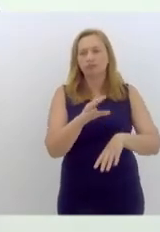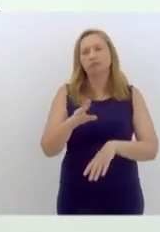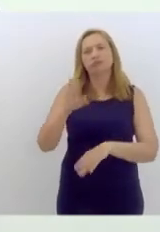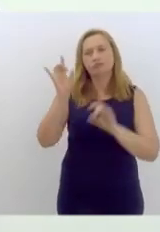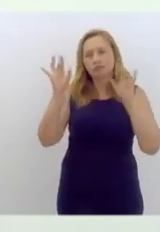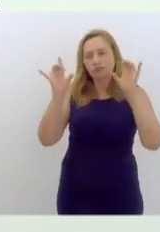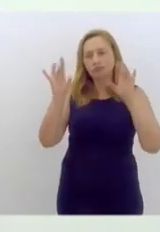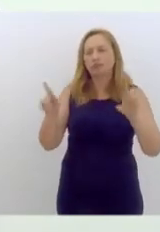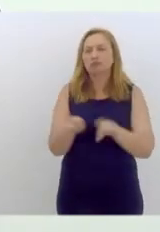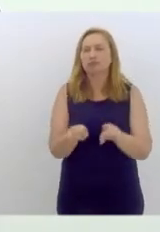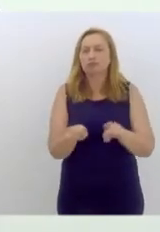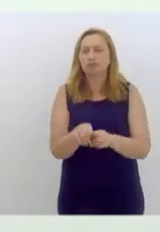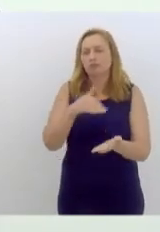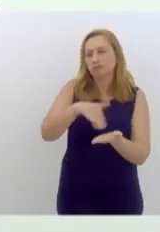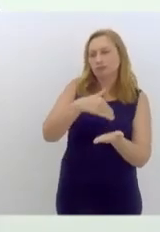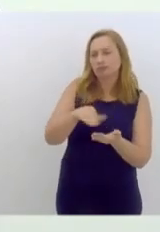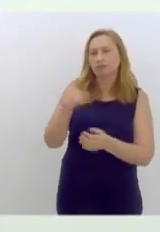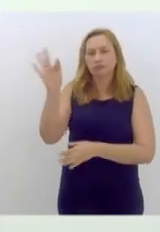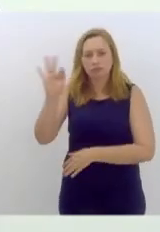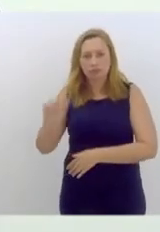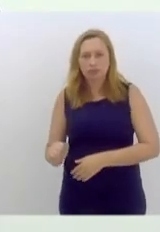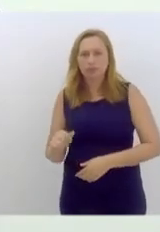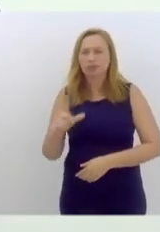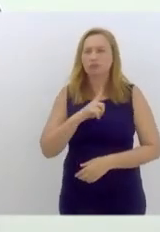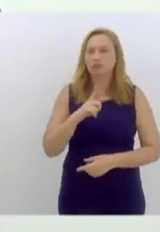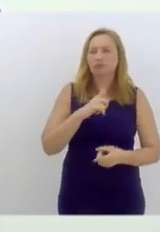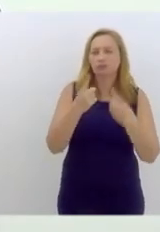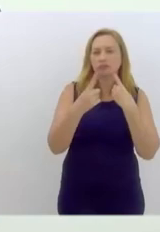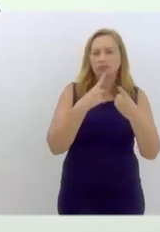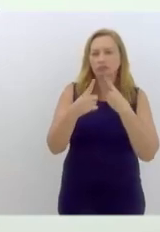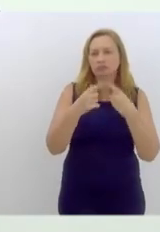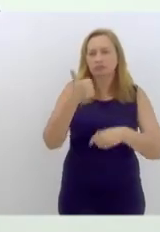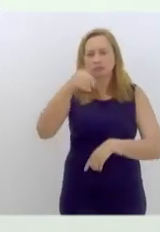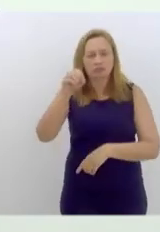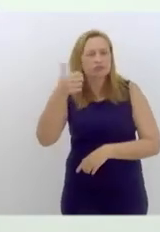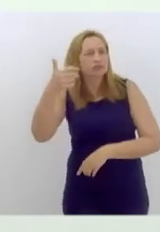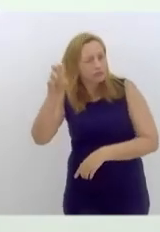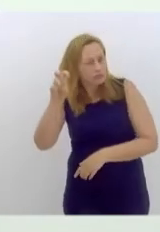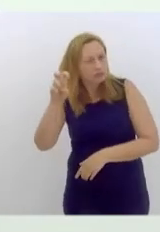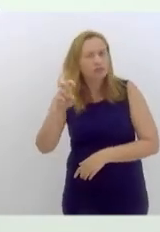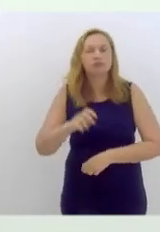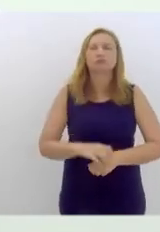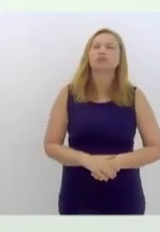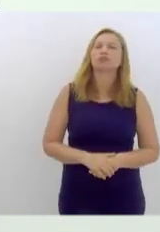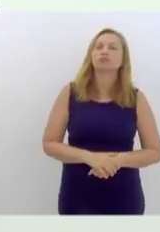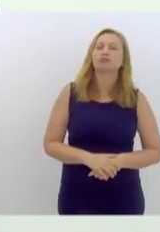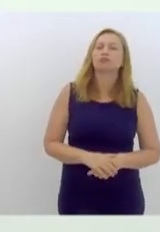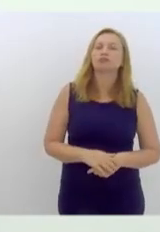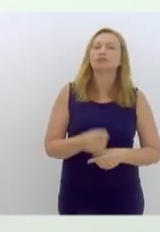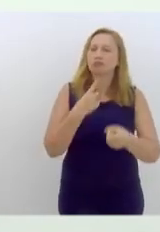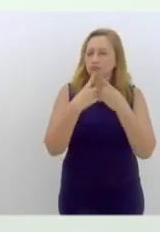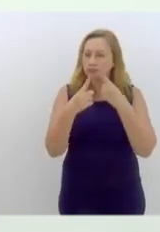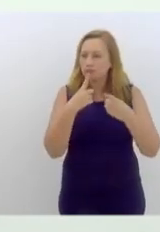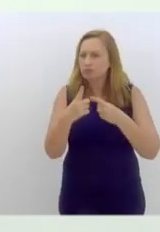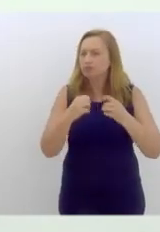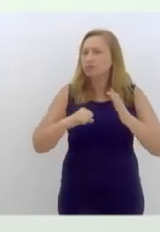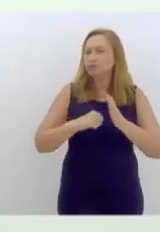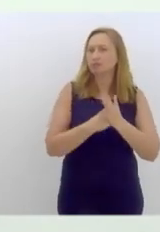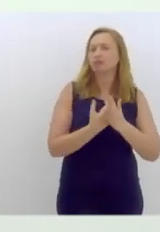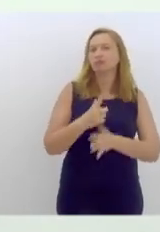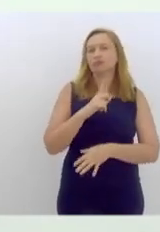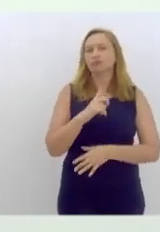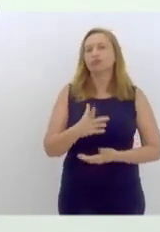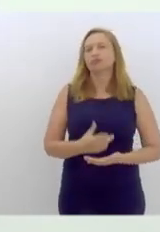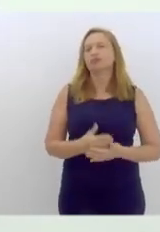de Fazenda, porque a gente ainda tem esse debate dos 10-15, 15-10, acho que é um debate, né, que tem impacto.